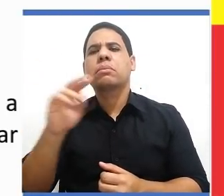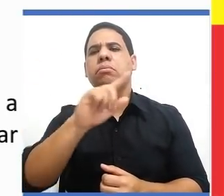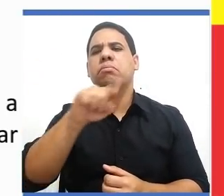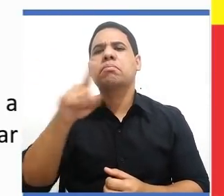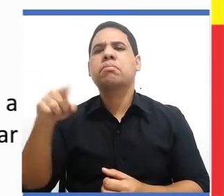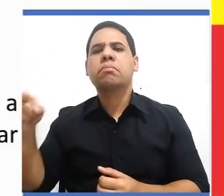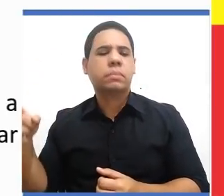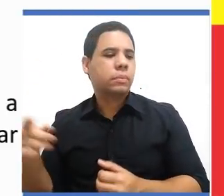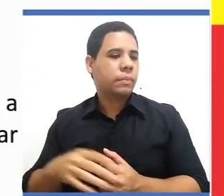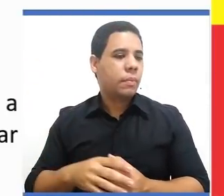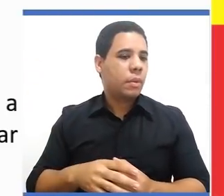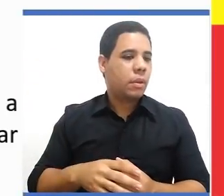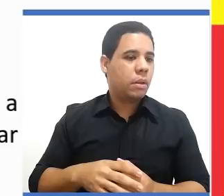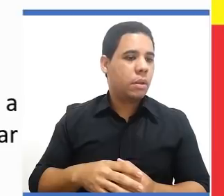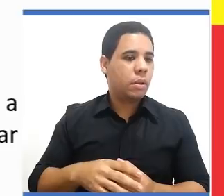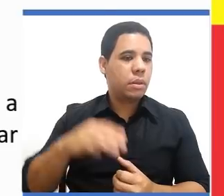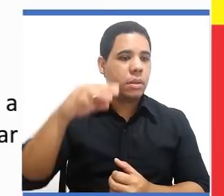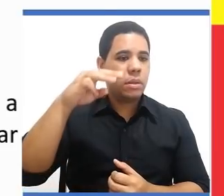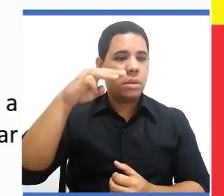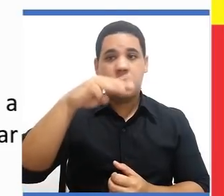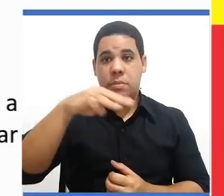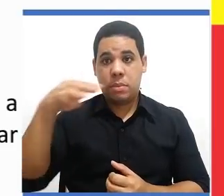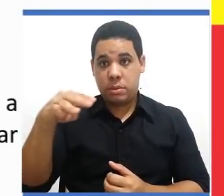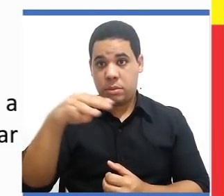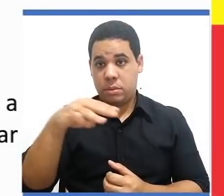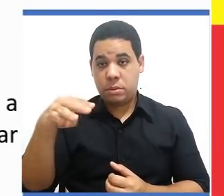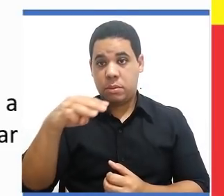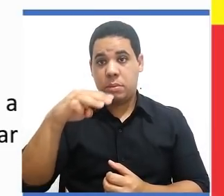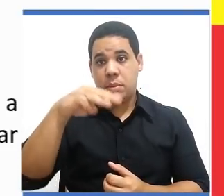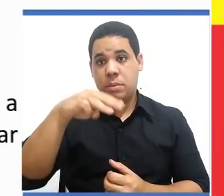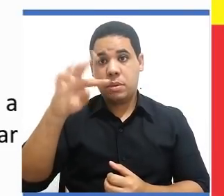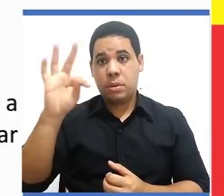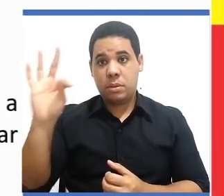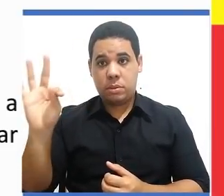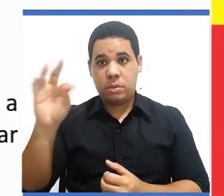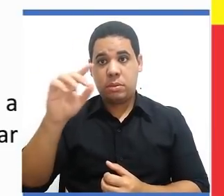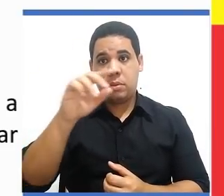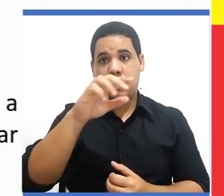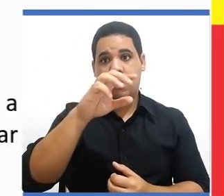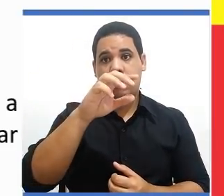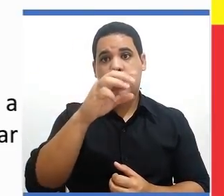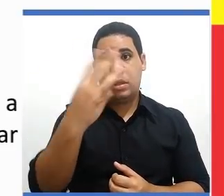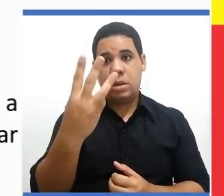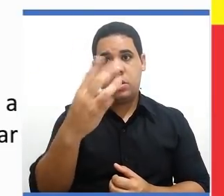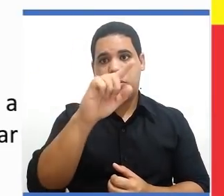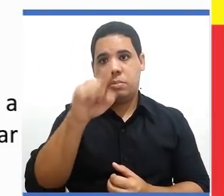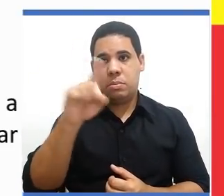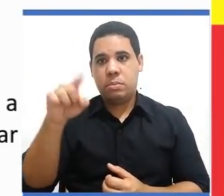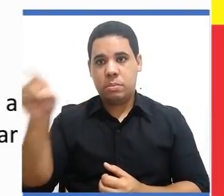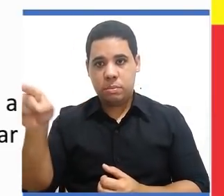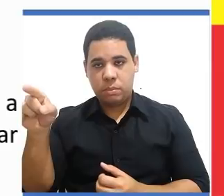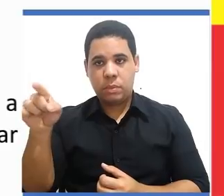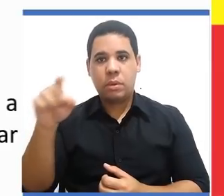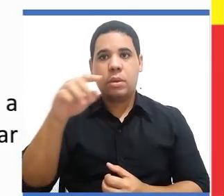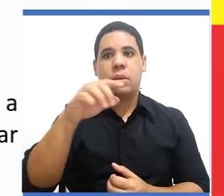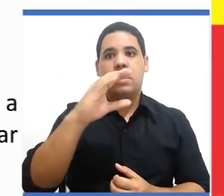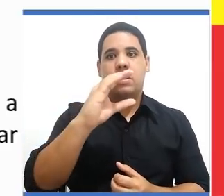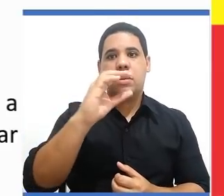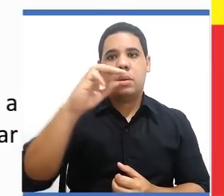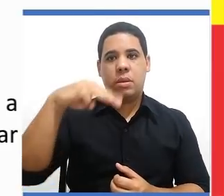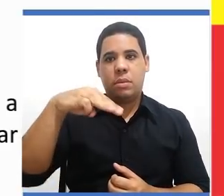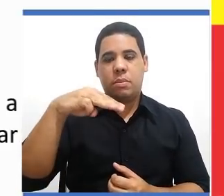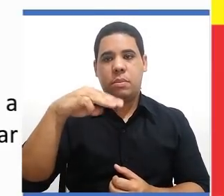tela, de milímetro para metro, nós damos 3 pulos. E de centímetro para metro, nós pulamos 2. Então,